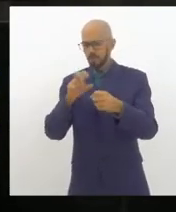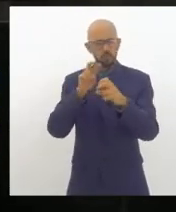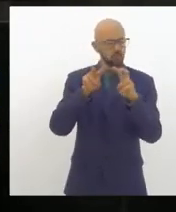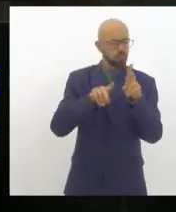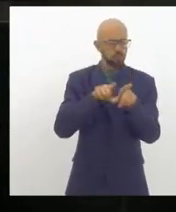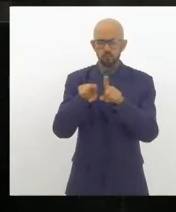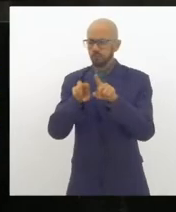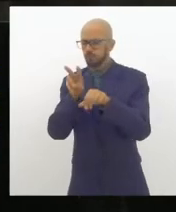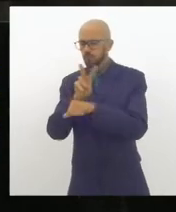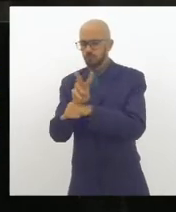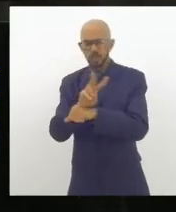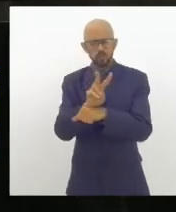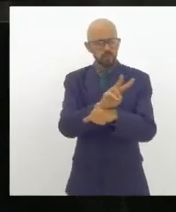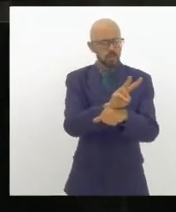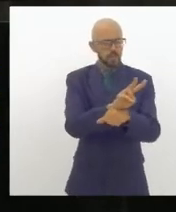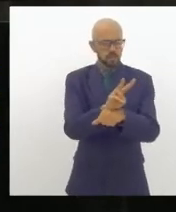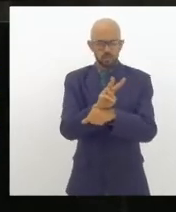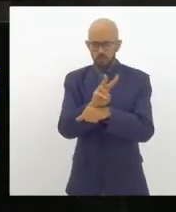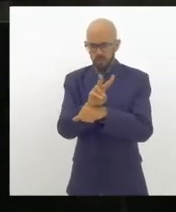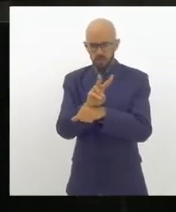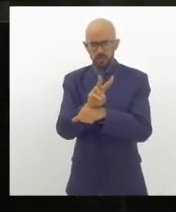de bolsões de lama.